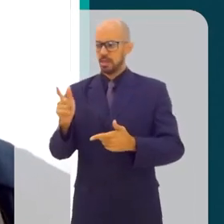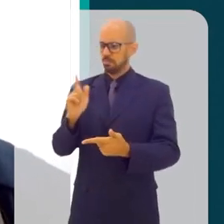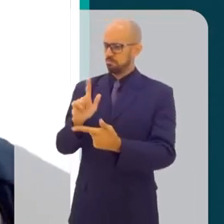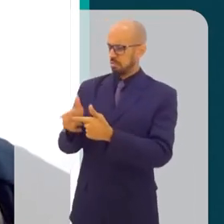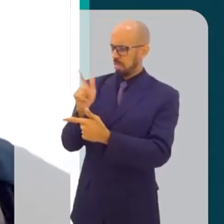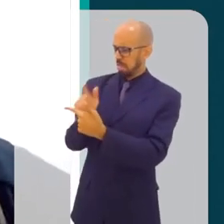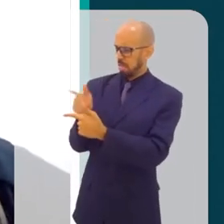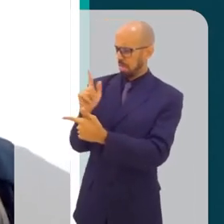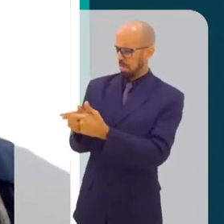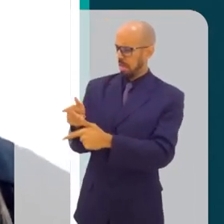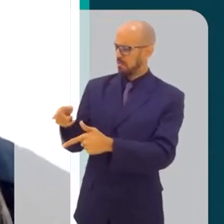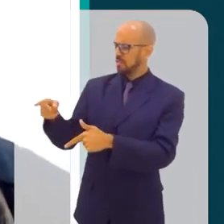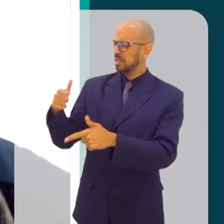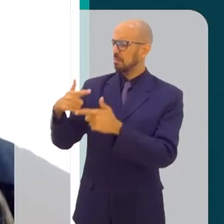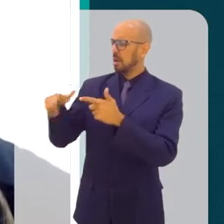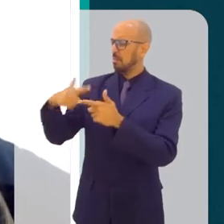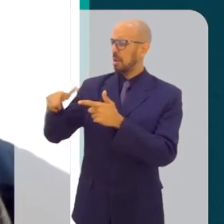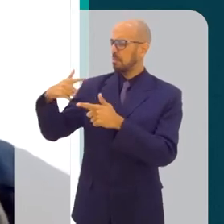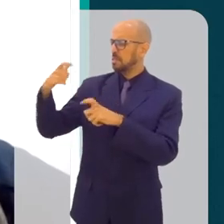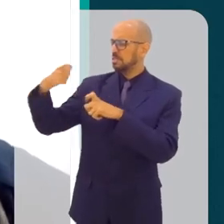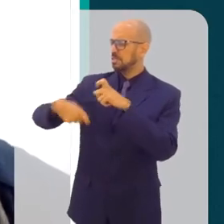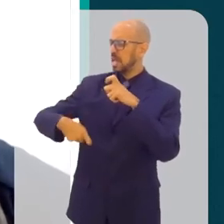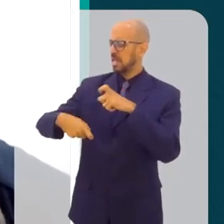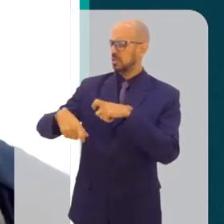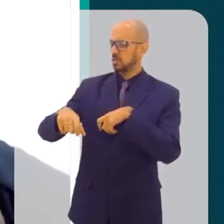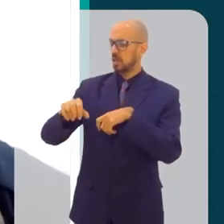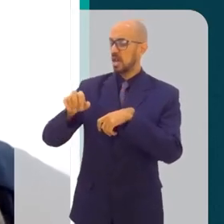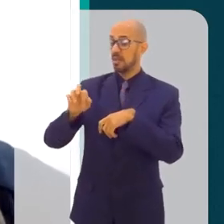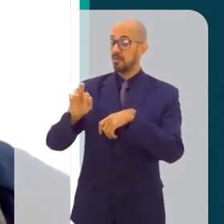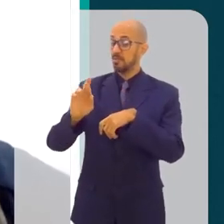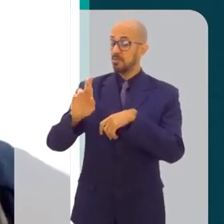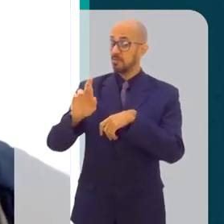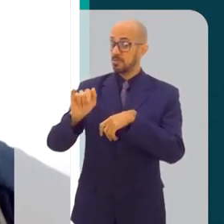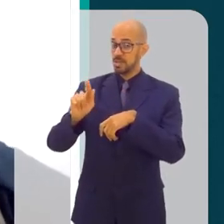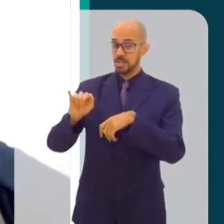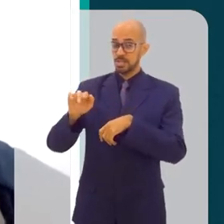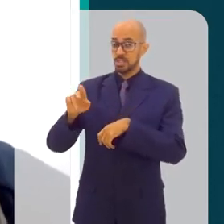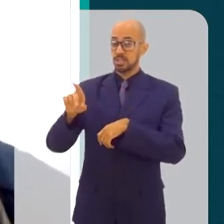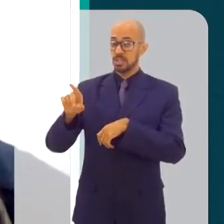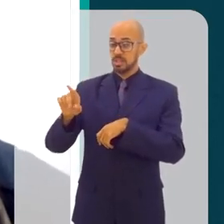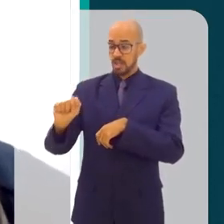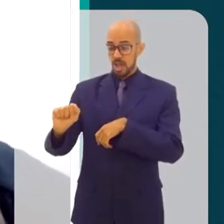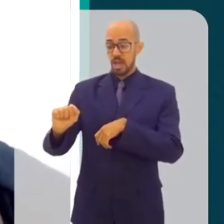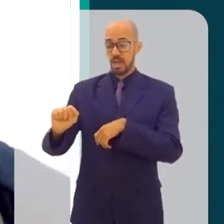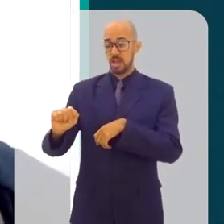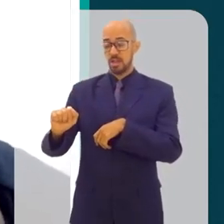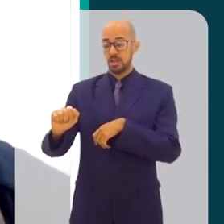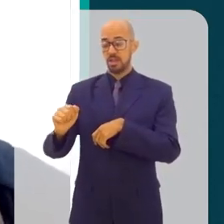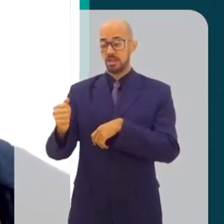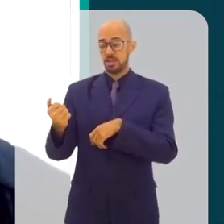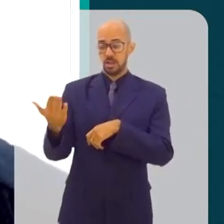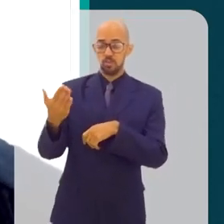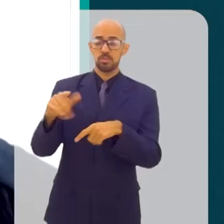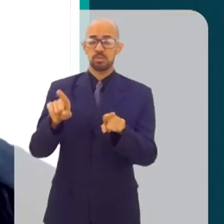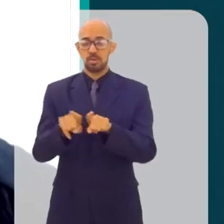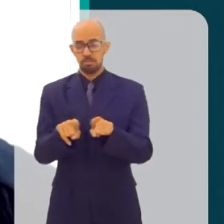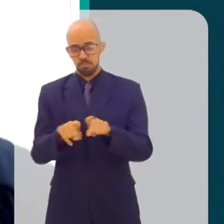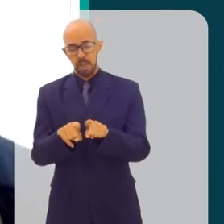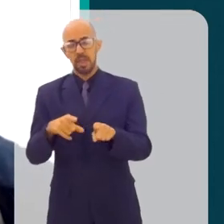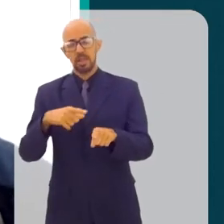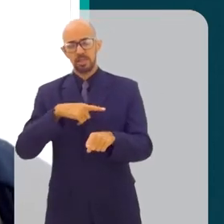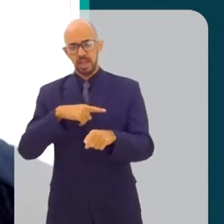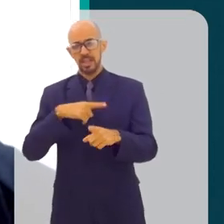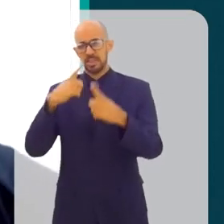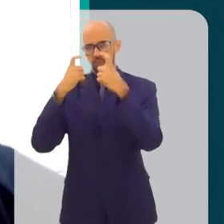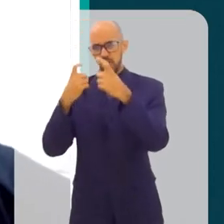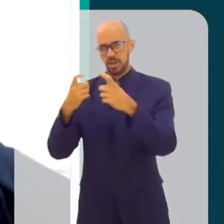frígida, né? Tem problema sexual mal resolvido e começa a ofender, né, a violência, que é a violência